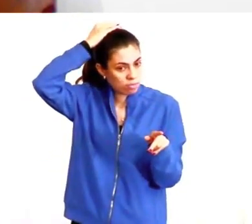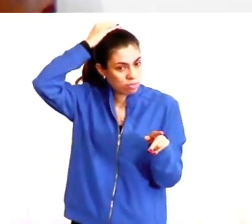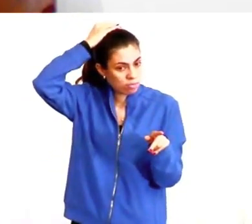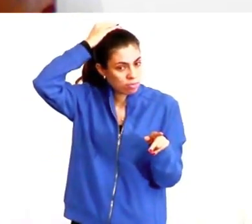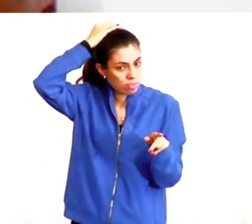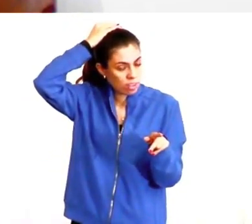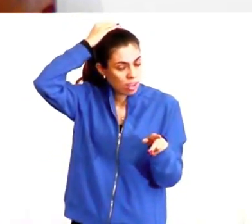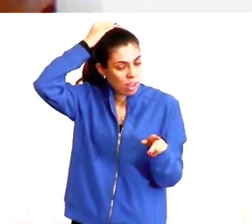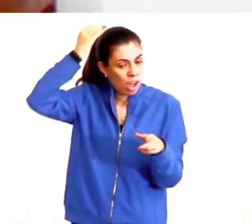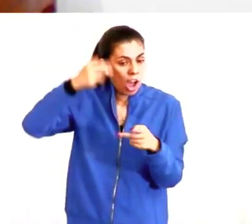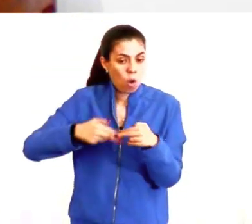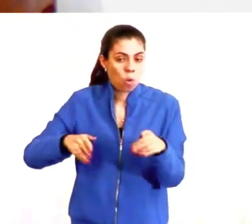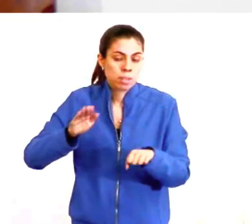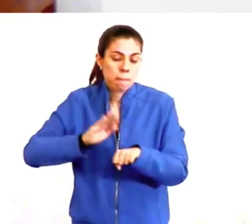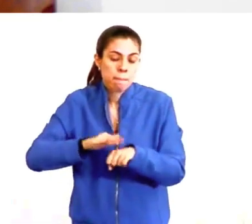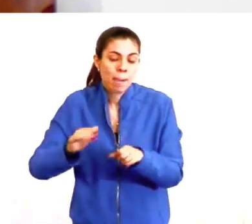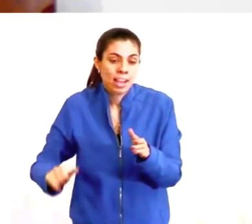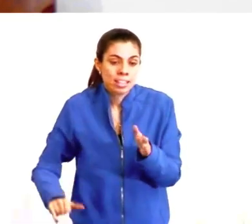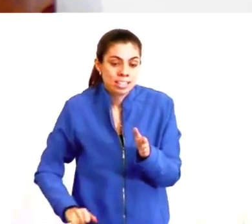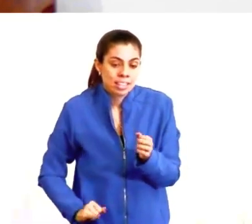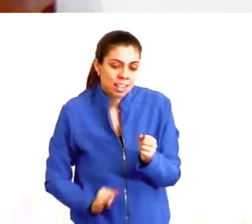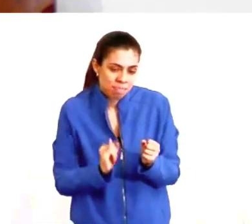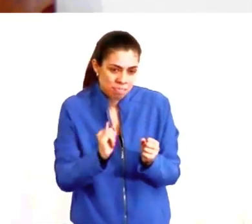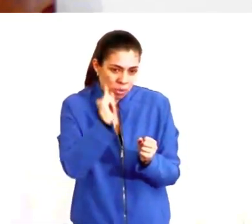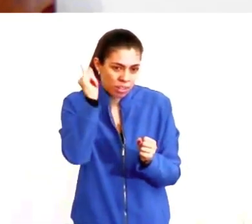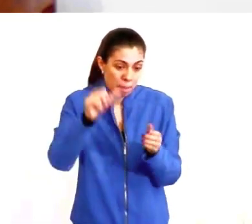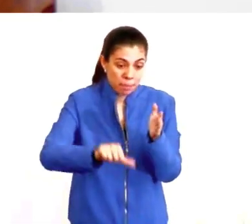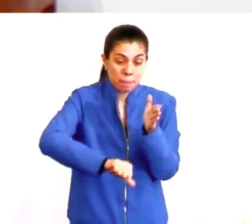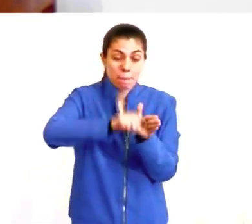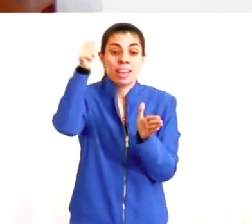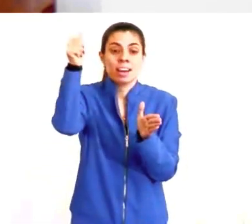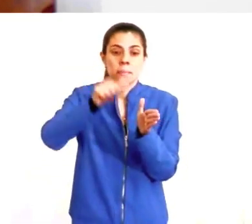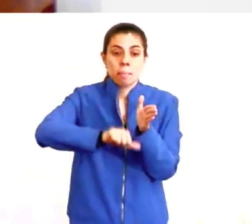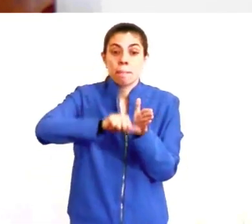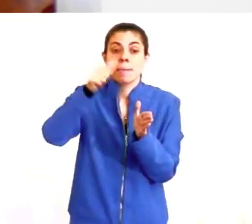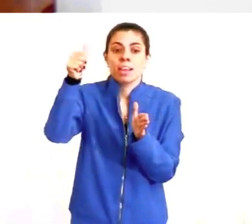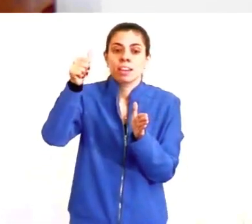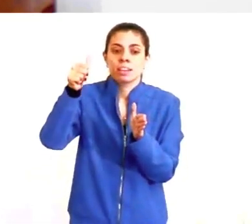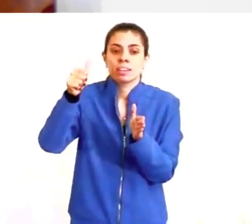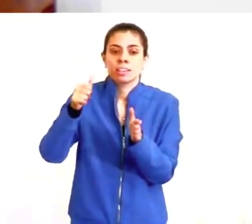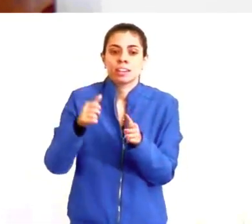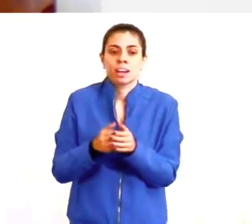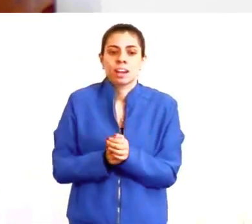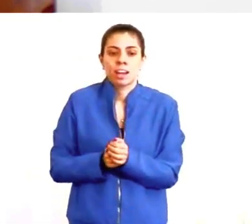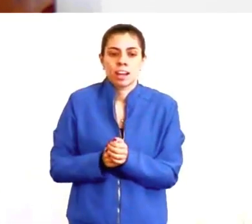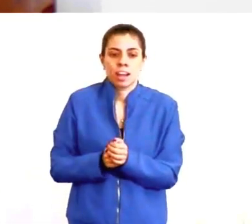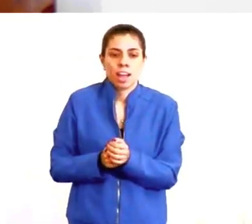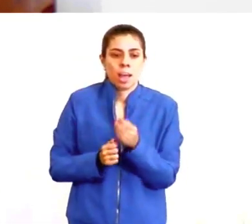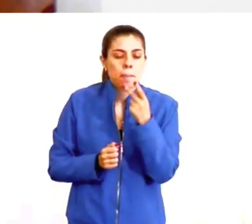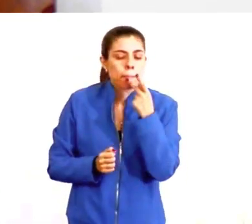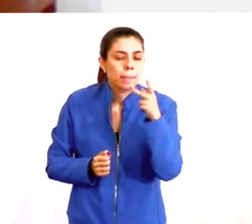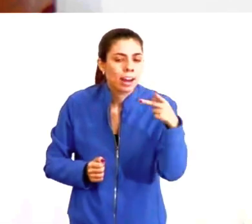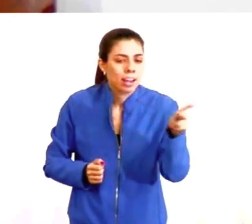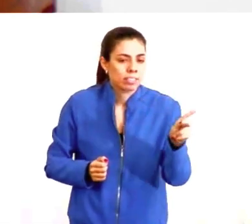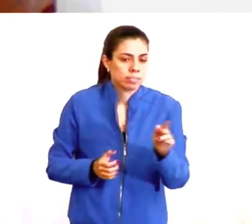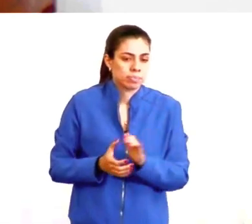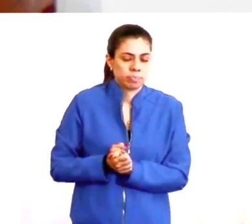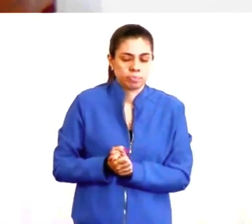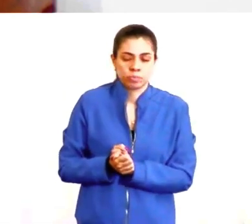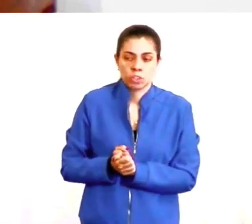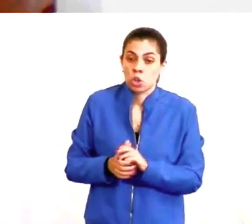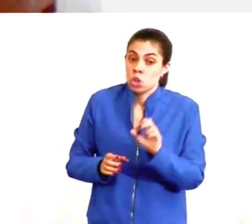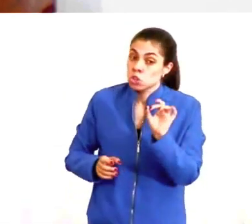das Escrituras. É verdade que eles só vão até o livro de Malaquias, porque eles consideram somente o Antigo Testamento como